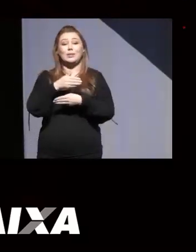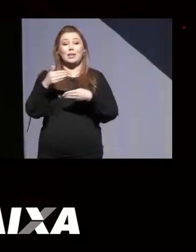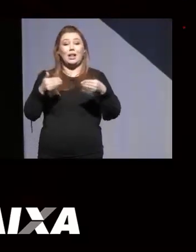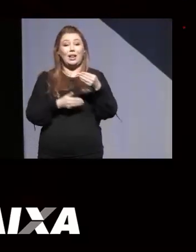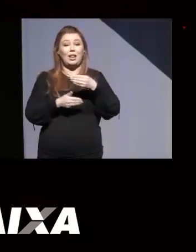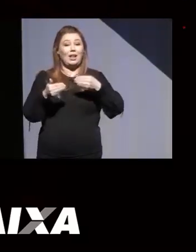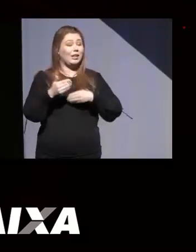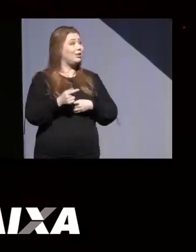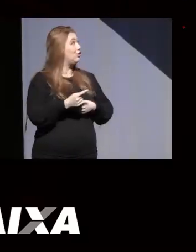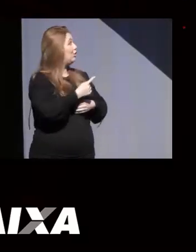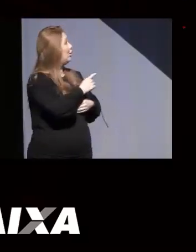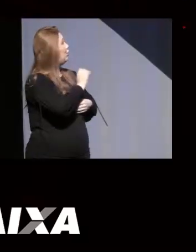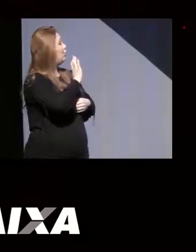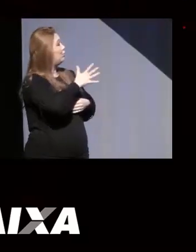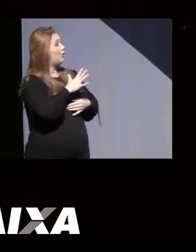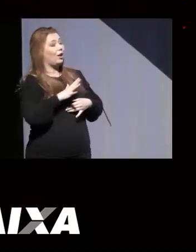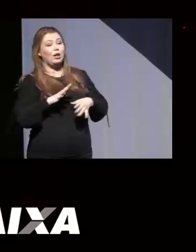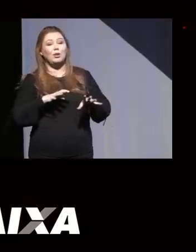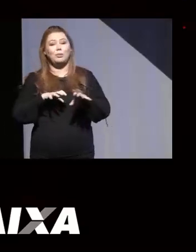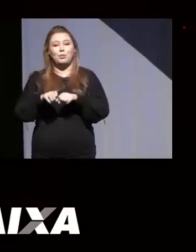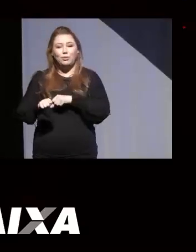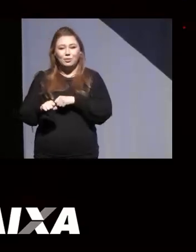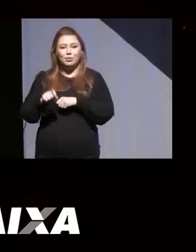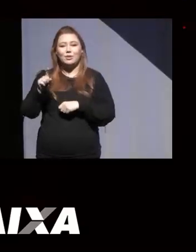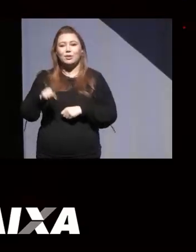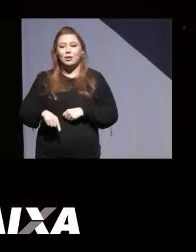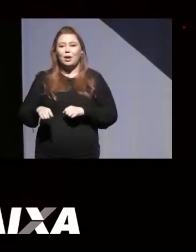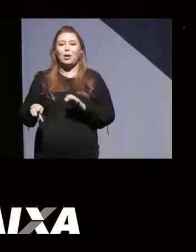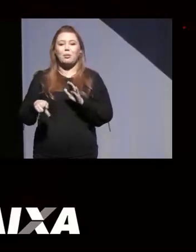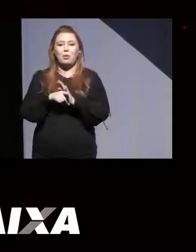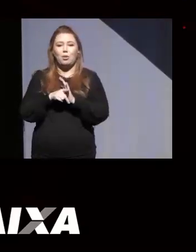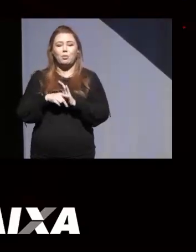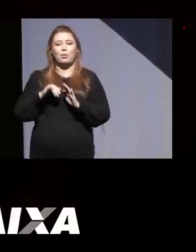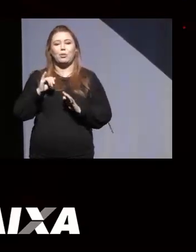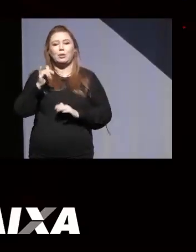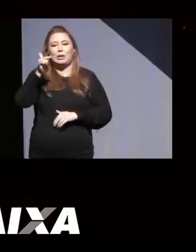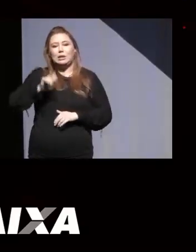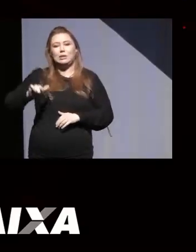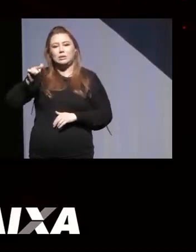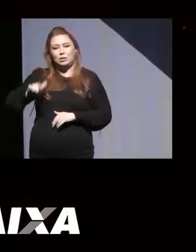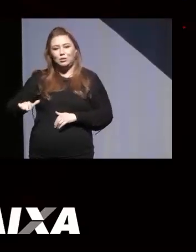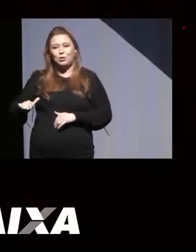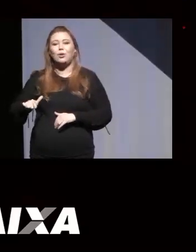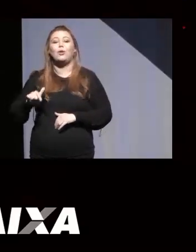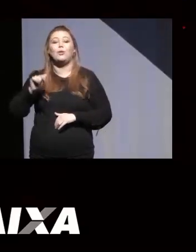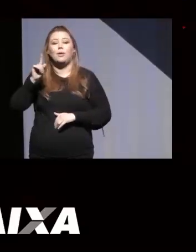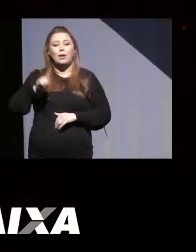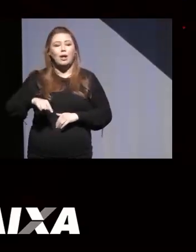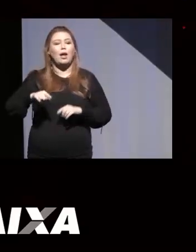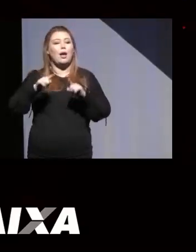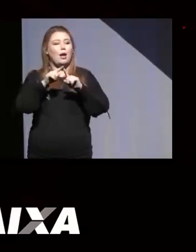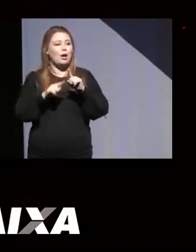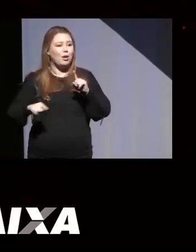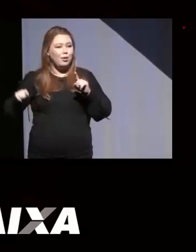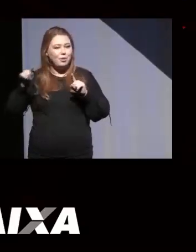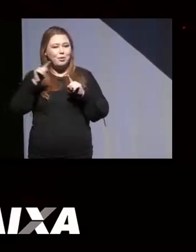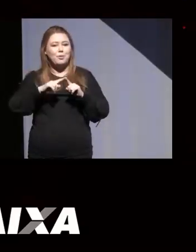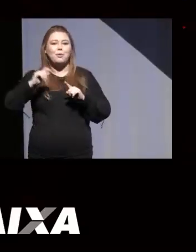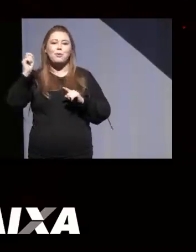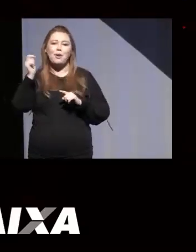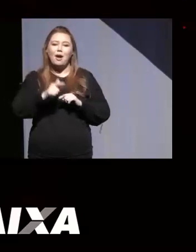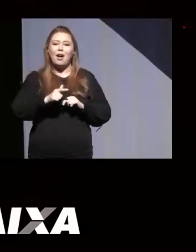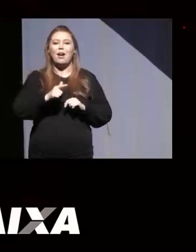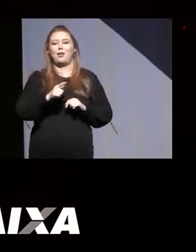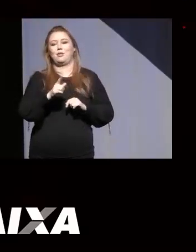telão, numa colação de grau, que é o do fenômeno da incidência. É um raio que anda e cai sobre um